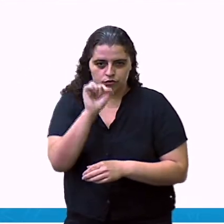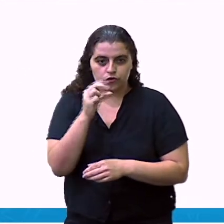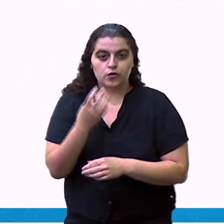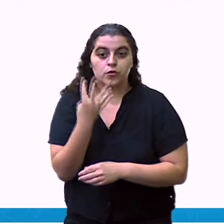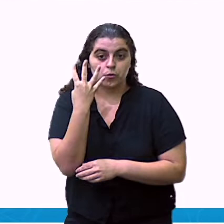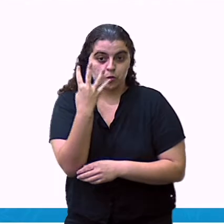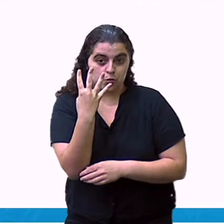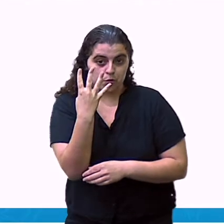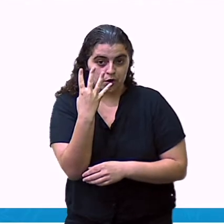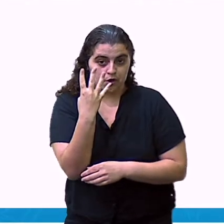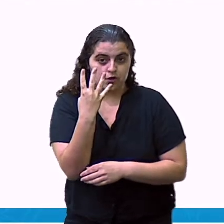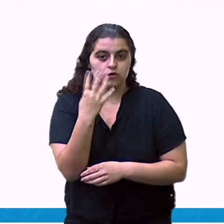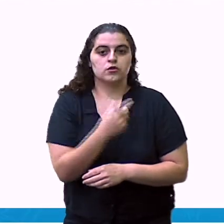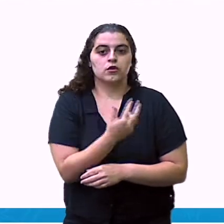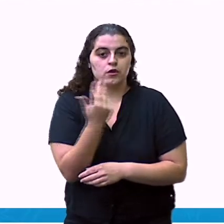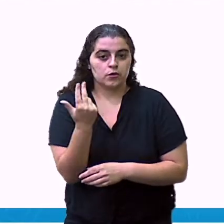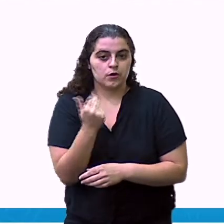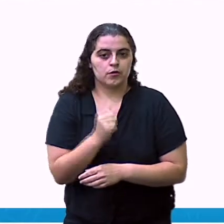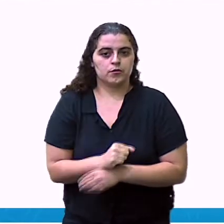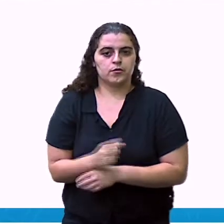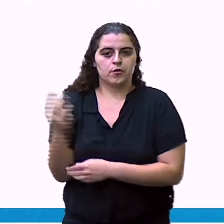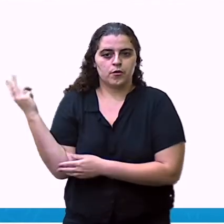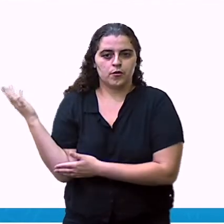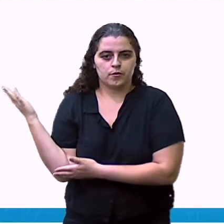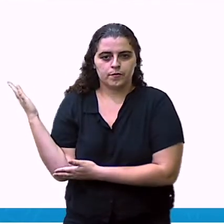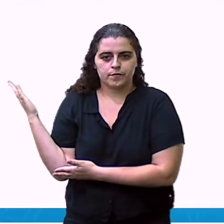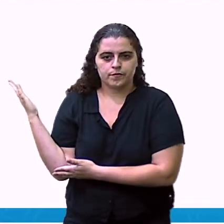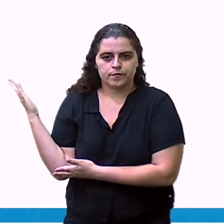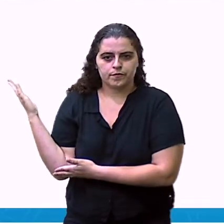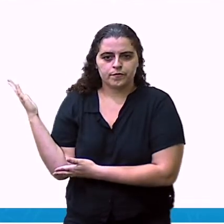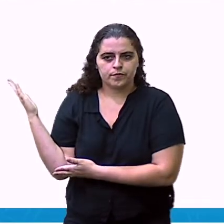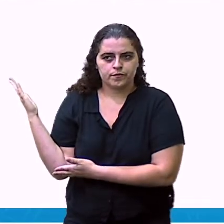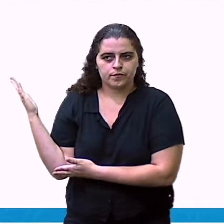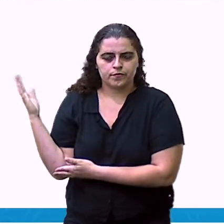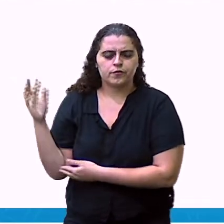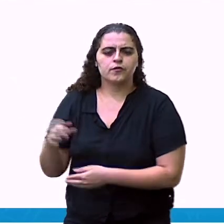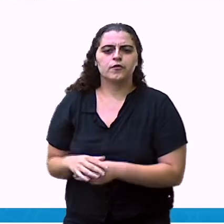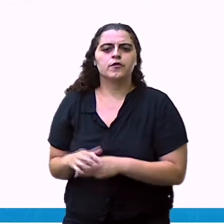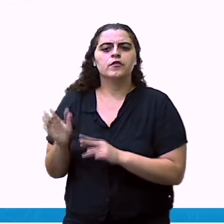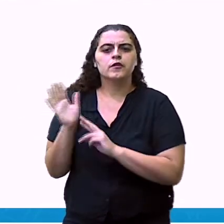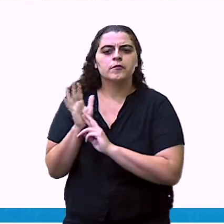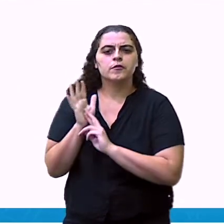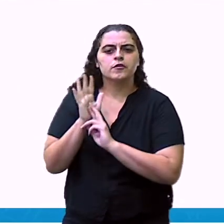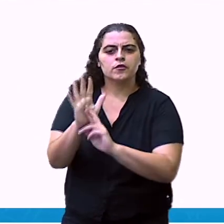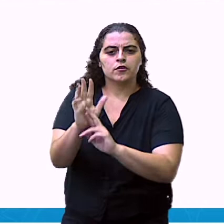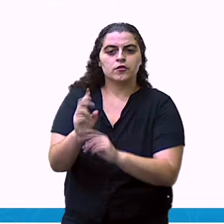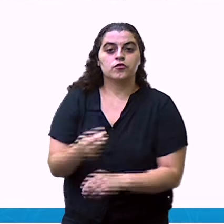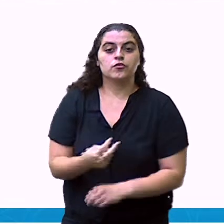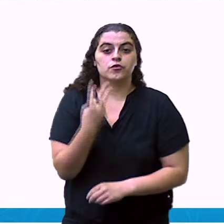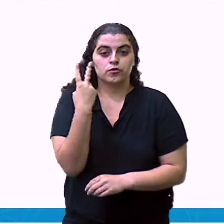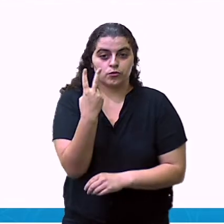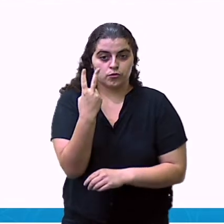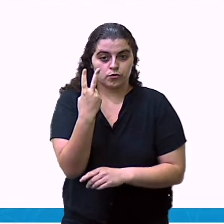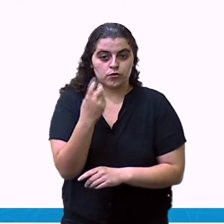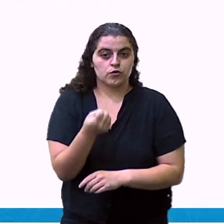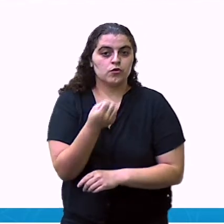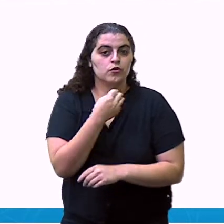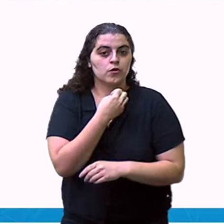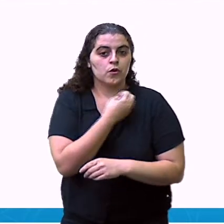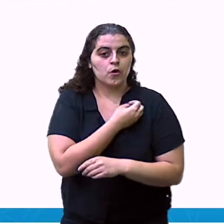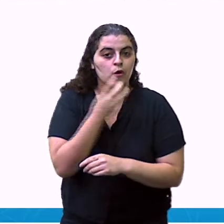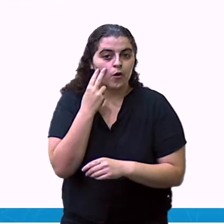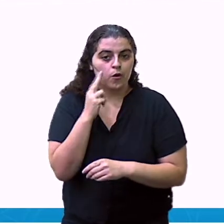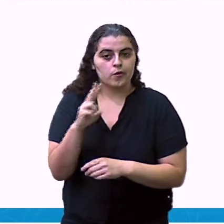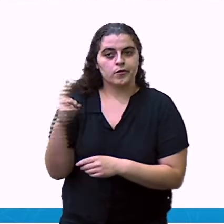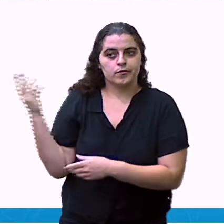em 4 partes iguais. Então o que seria nessa representação de dois números inteiros? Veja